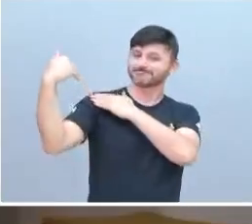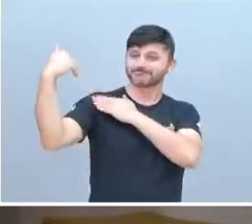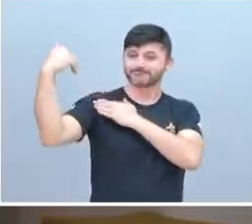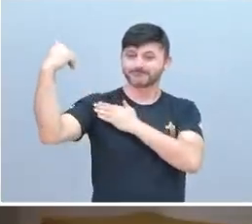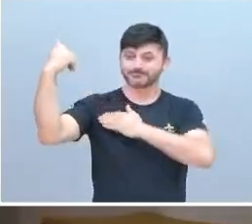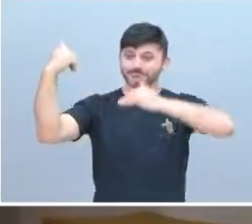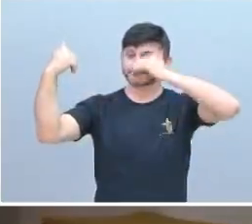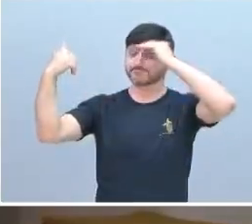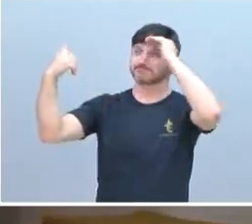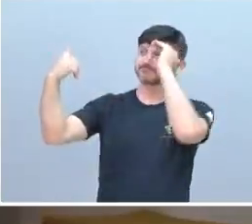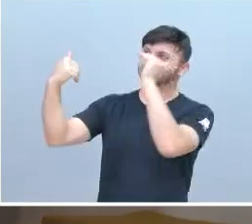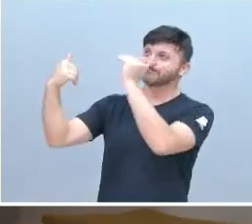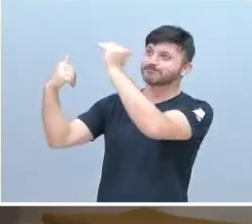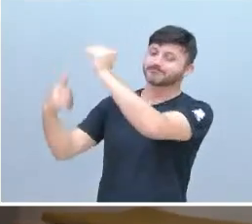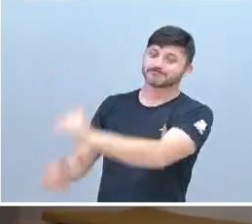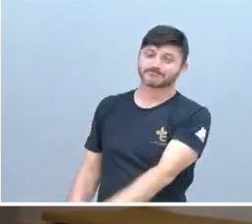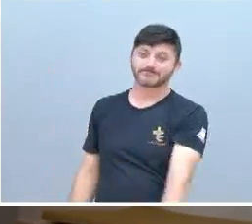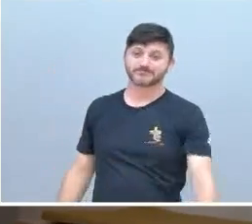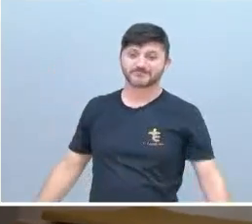a tua